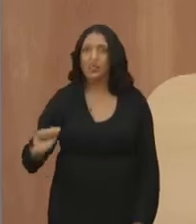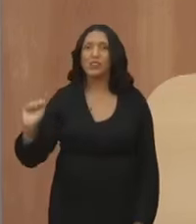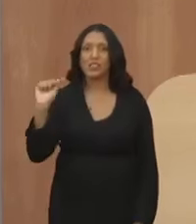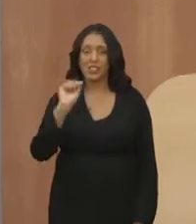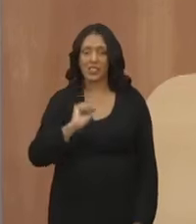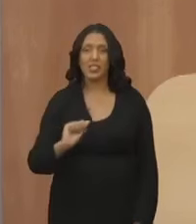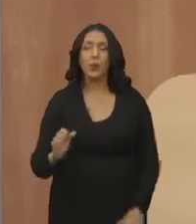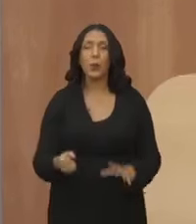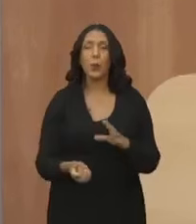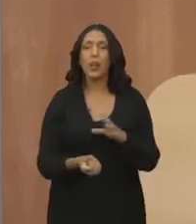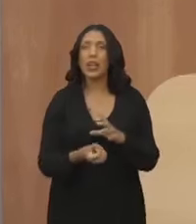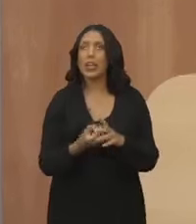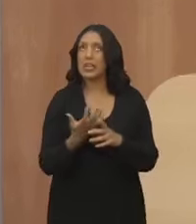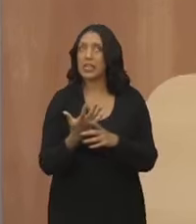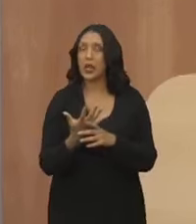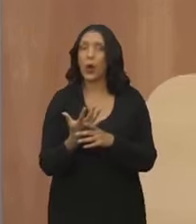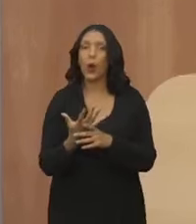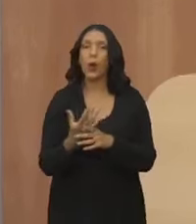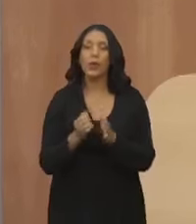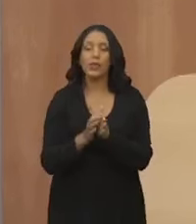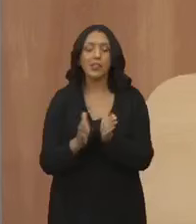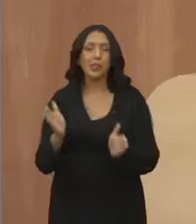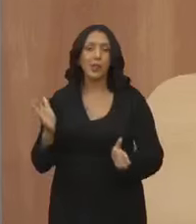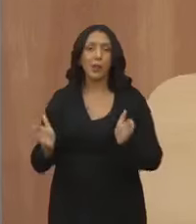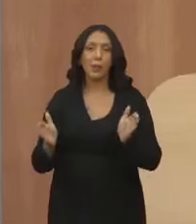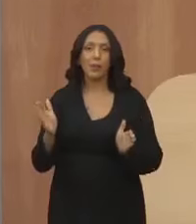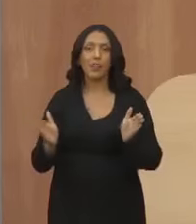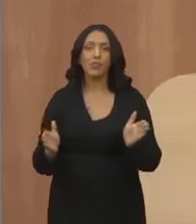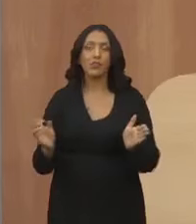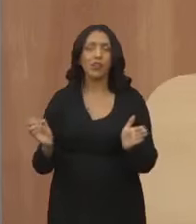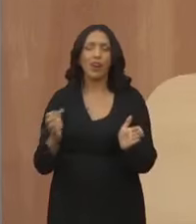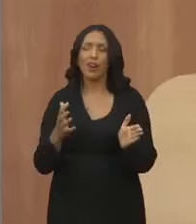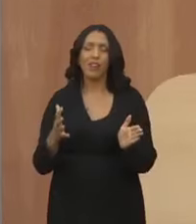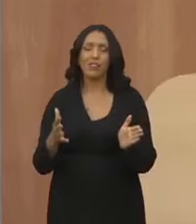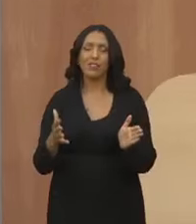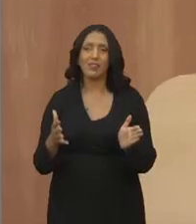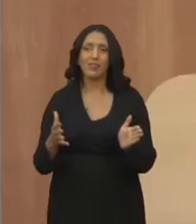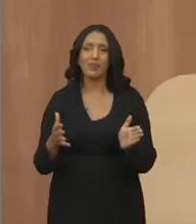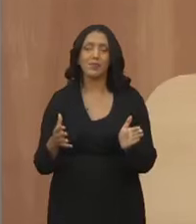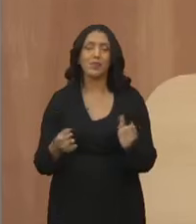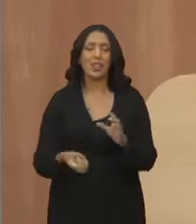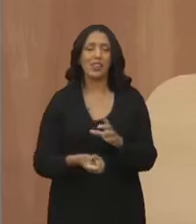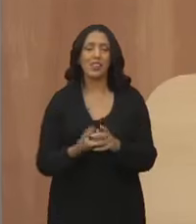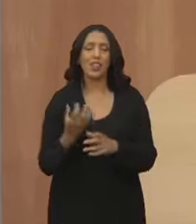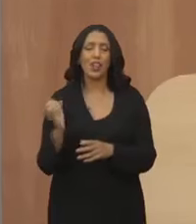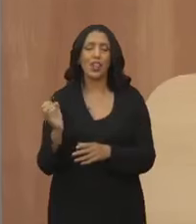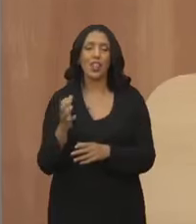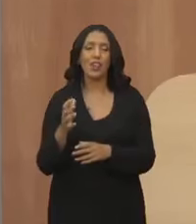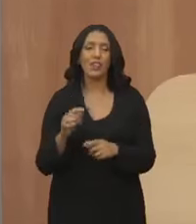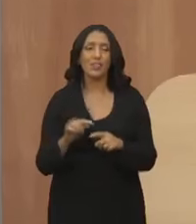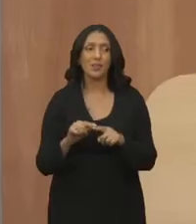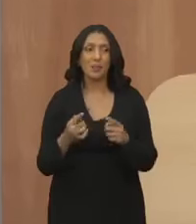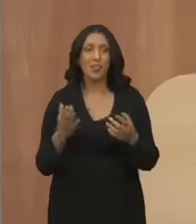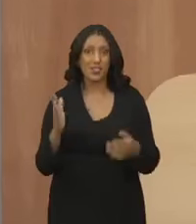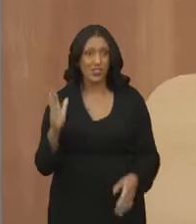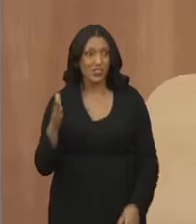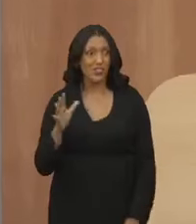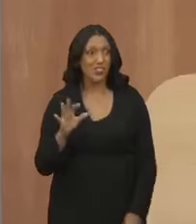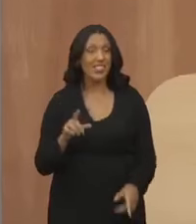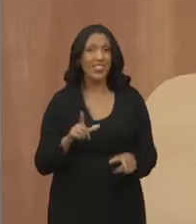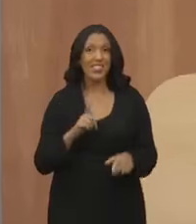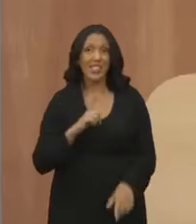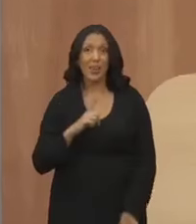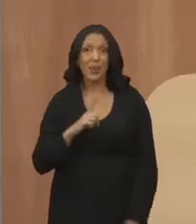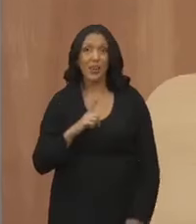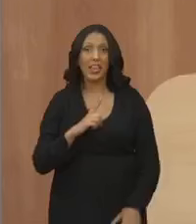anos, mas como vocês já disseram, como veio a Patrícia, a primeira presidente da ANVI, o IJAL acordou.